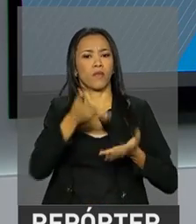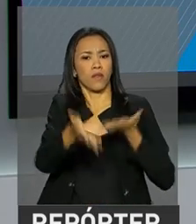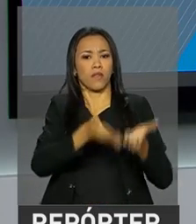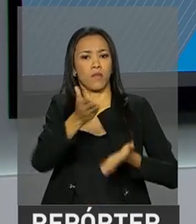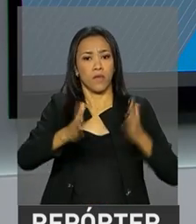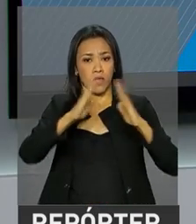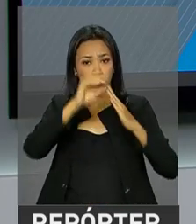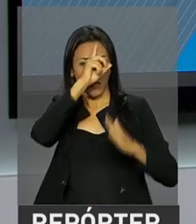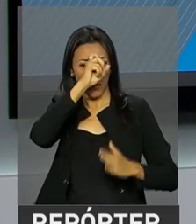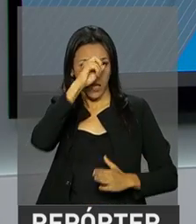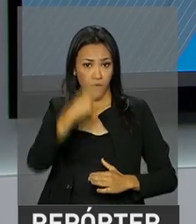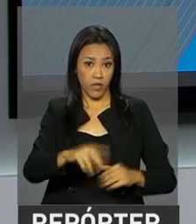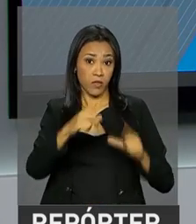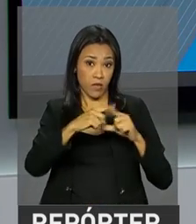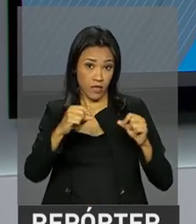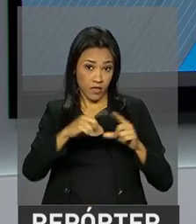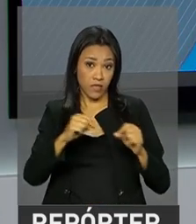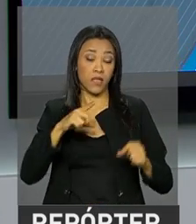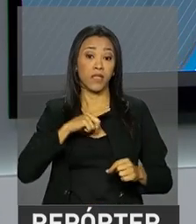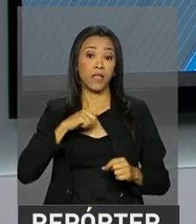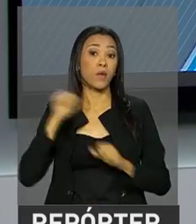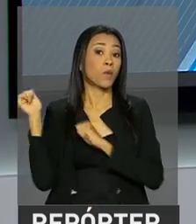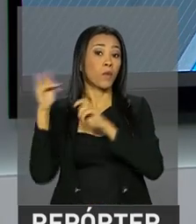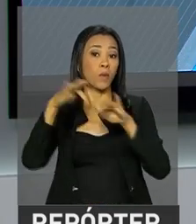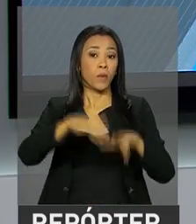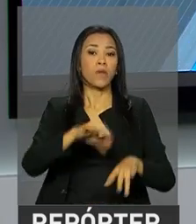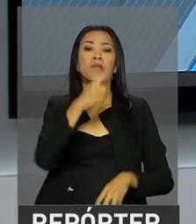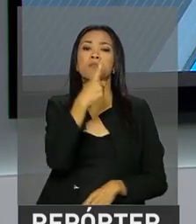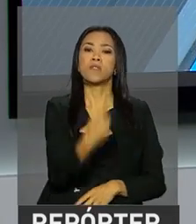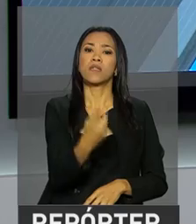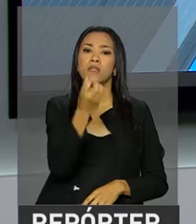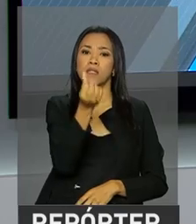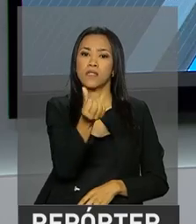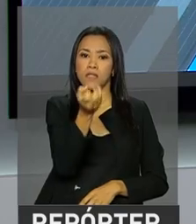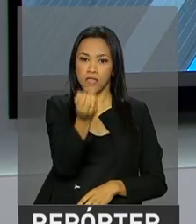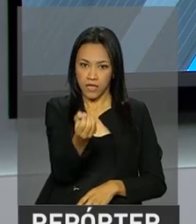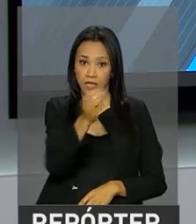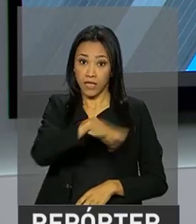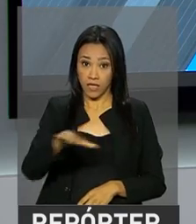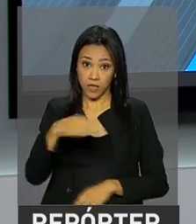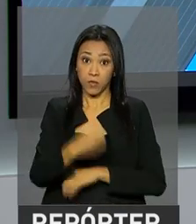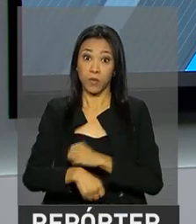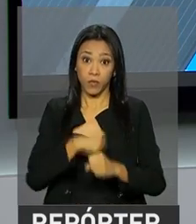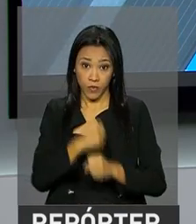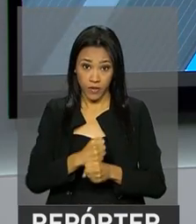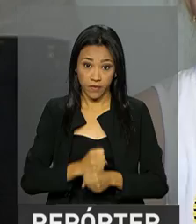de Brasília, que atende, em média, 160 crianças por ano.